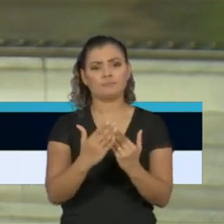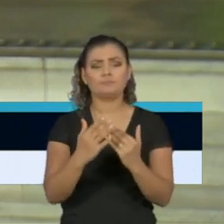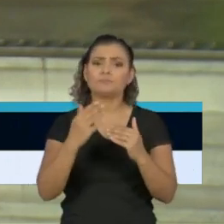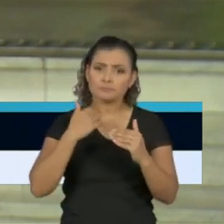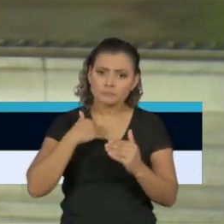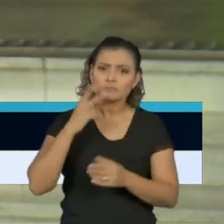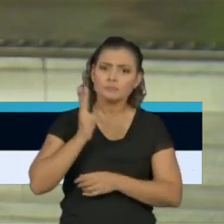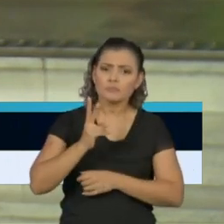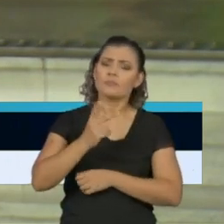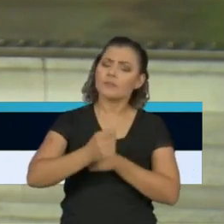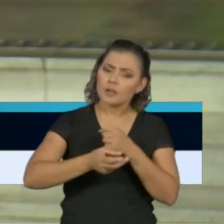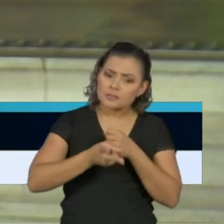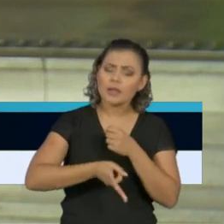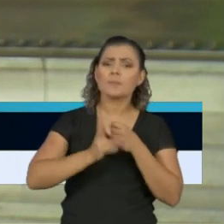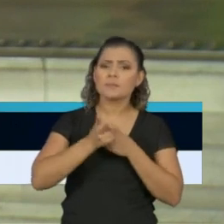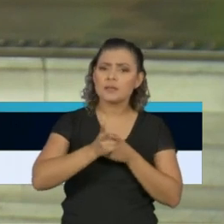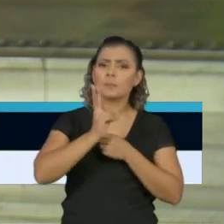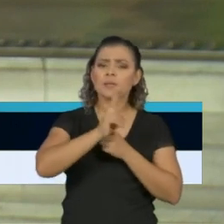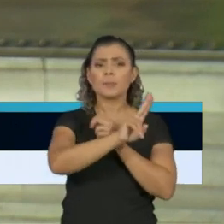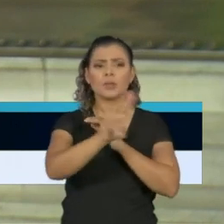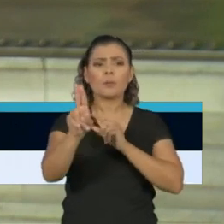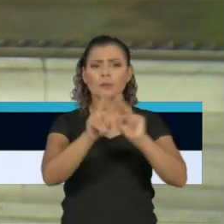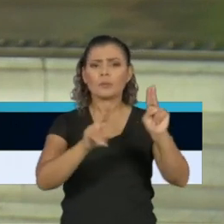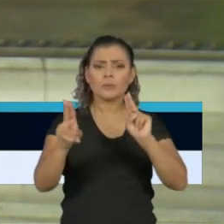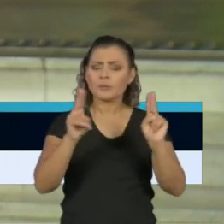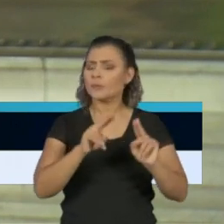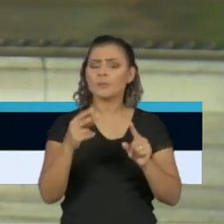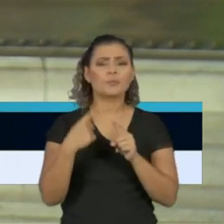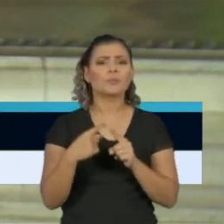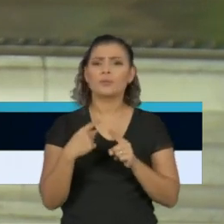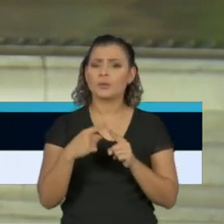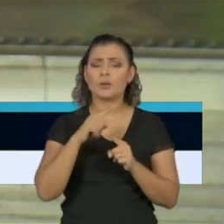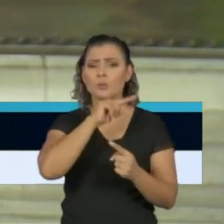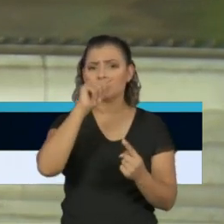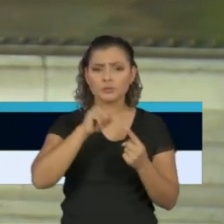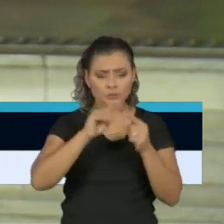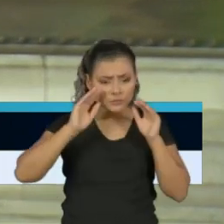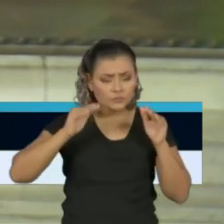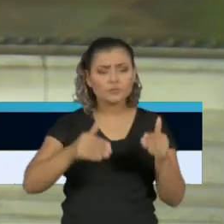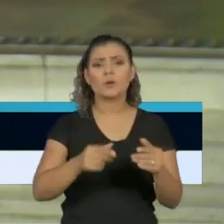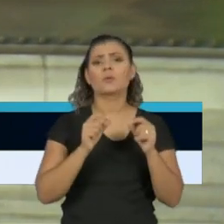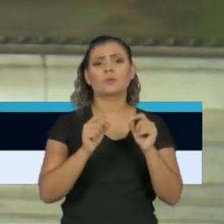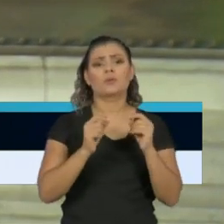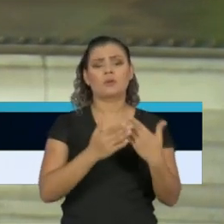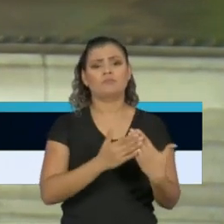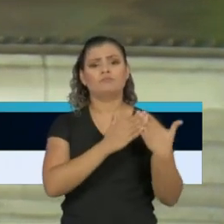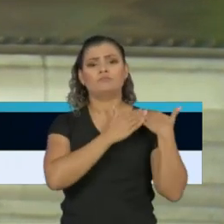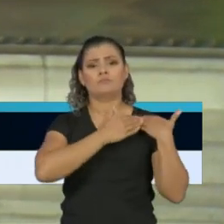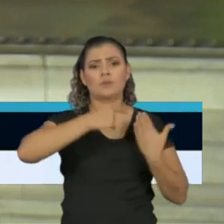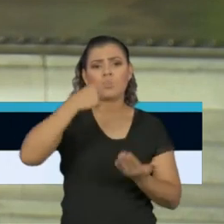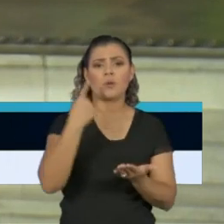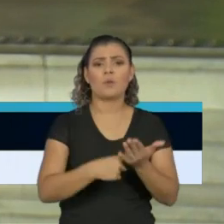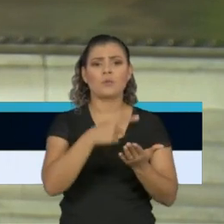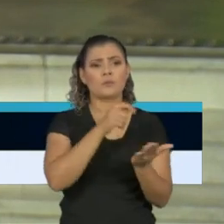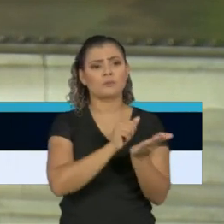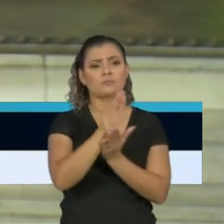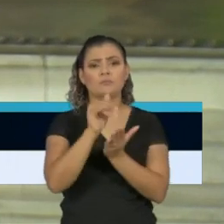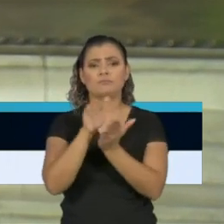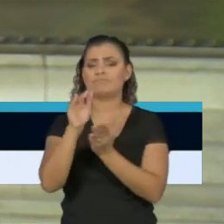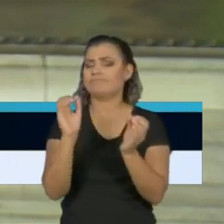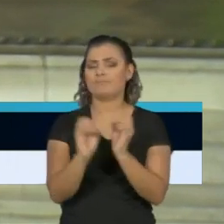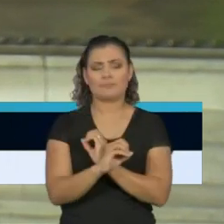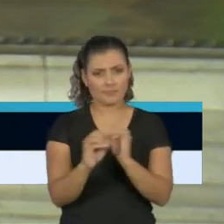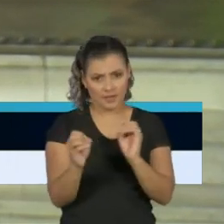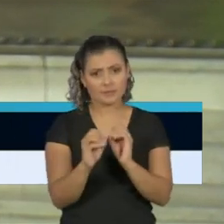porte e neste volume que estabelecerem clara, objetiva e publicamente o seu compromisso de não